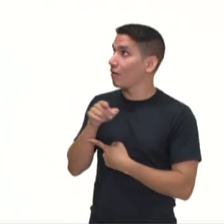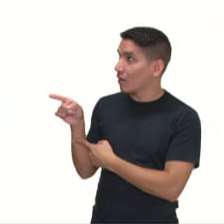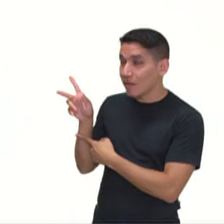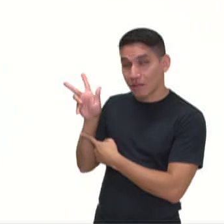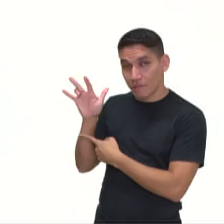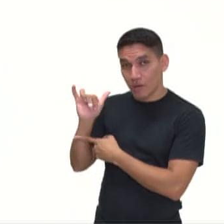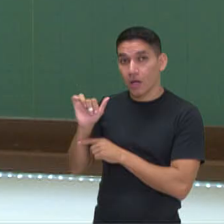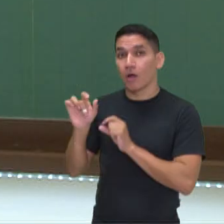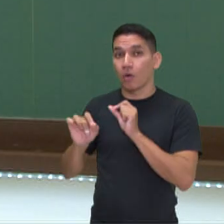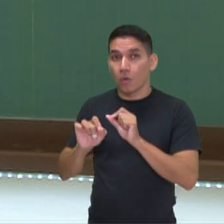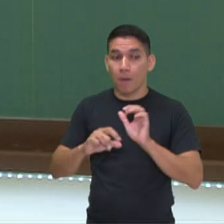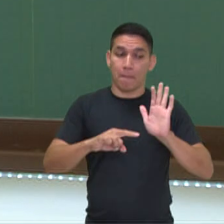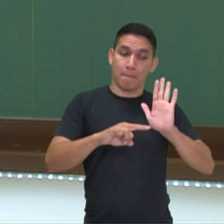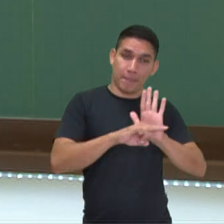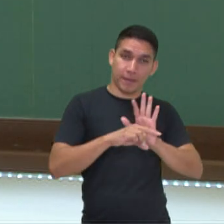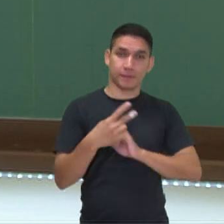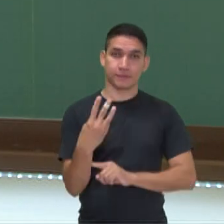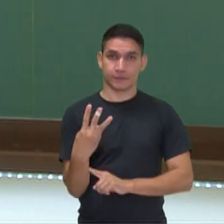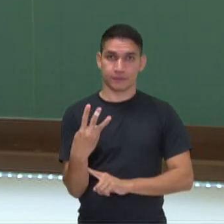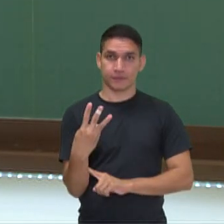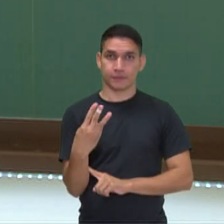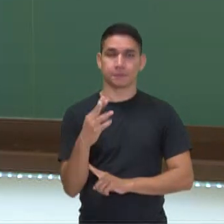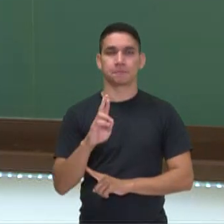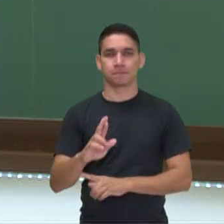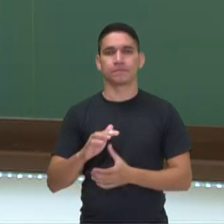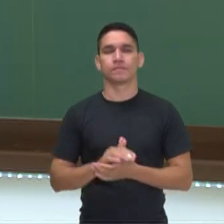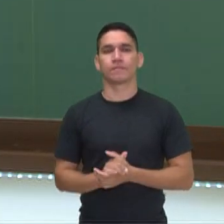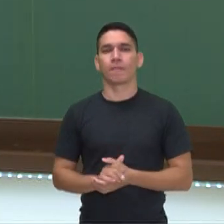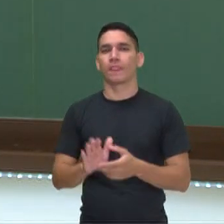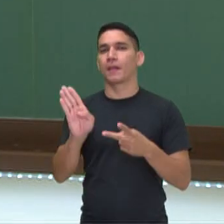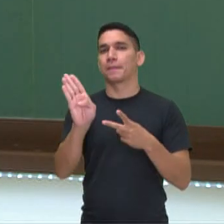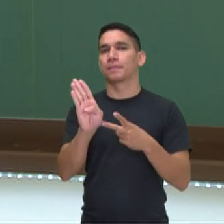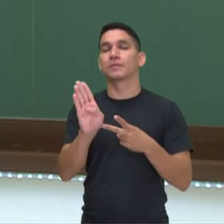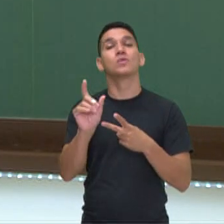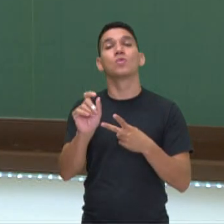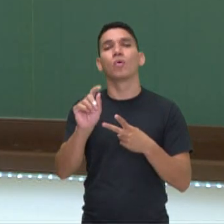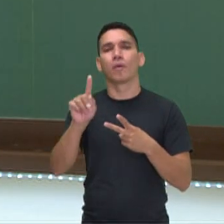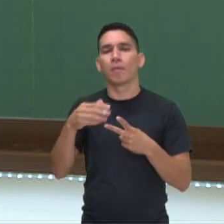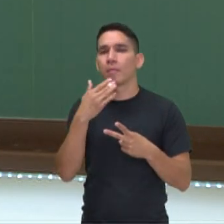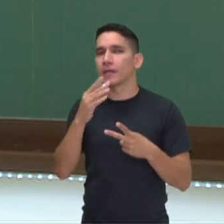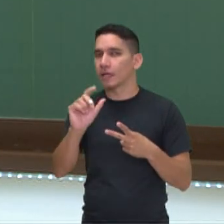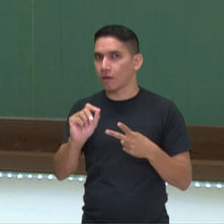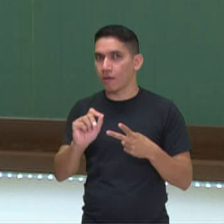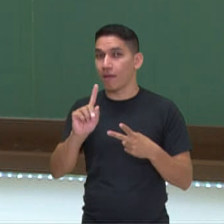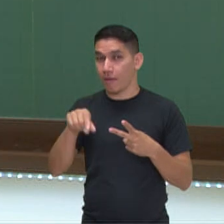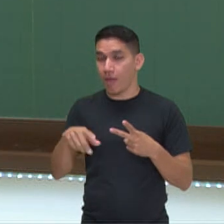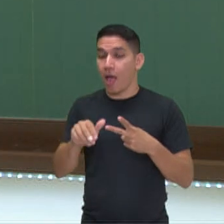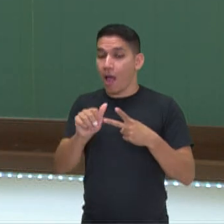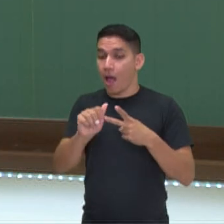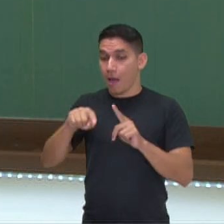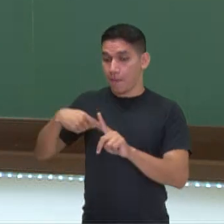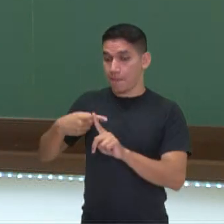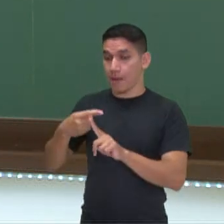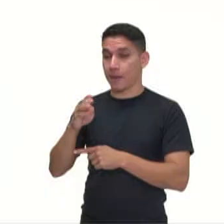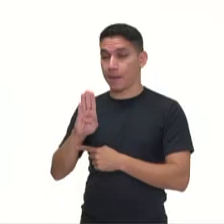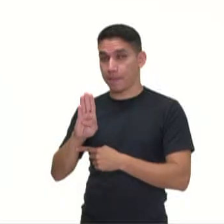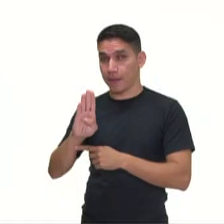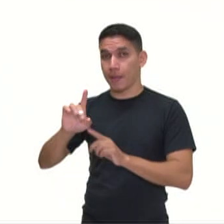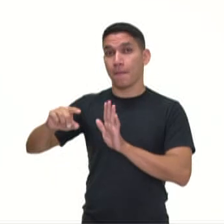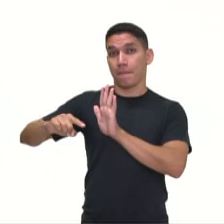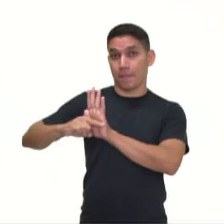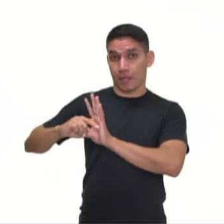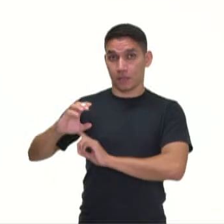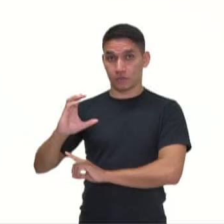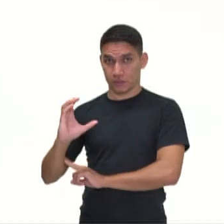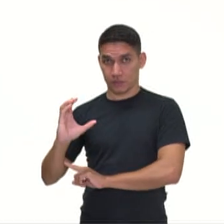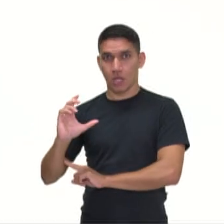nos dar menos 3. Na letra B, ele pede para você calcular A mais B menos C.